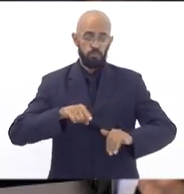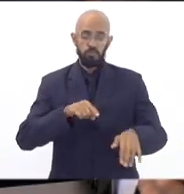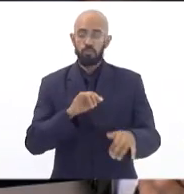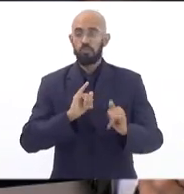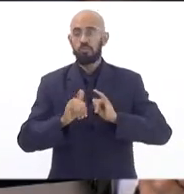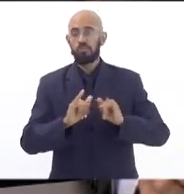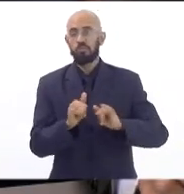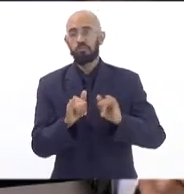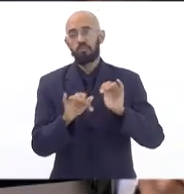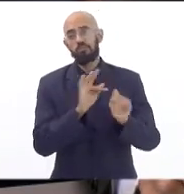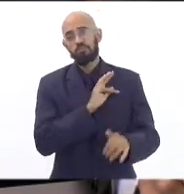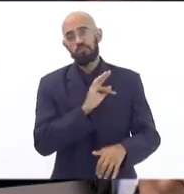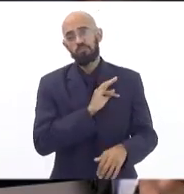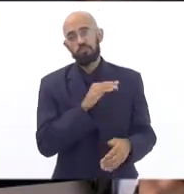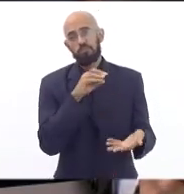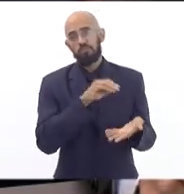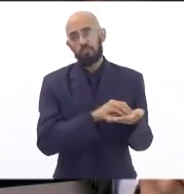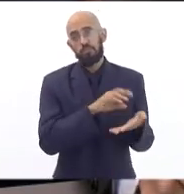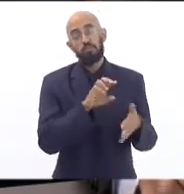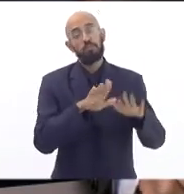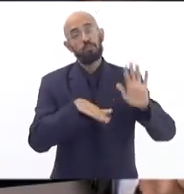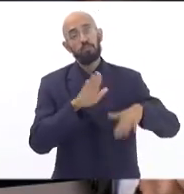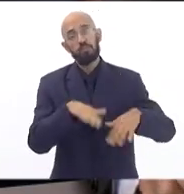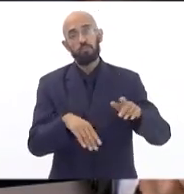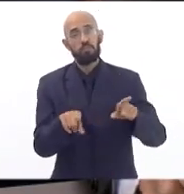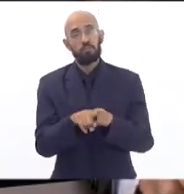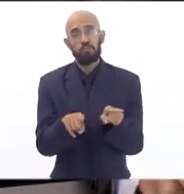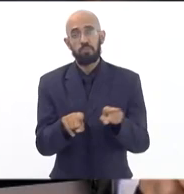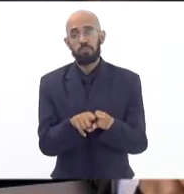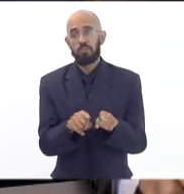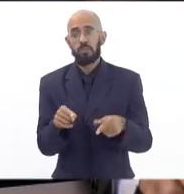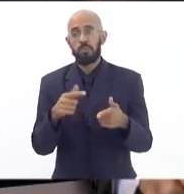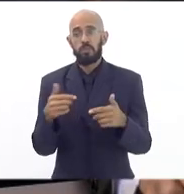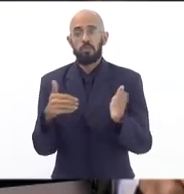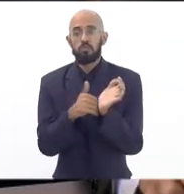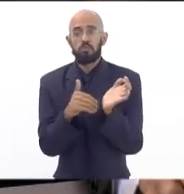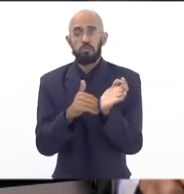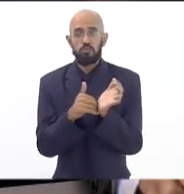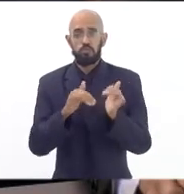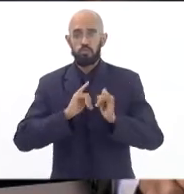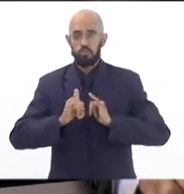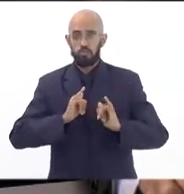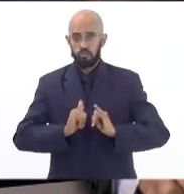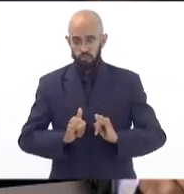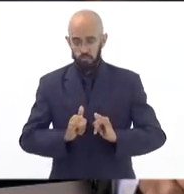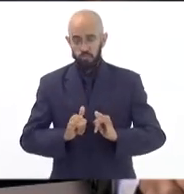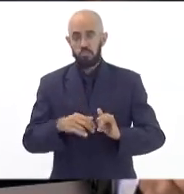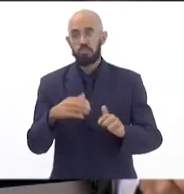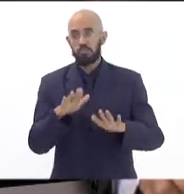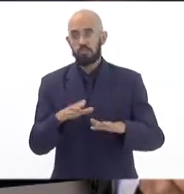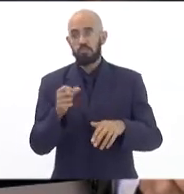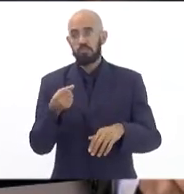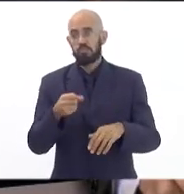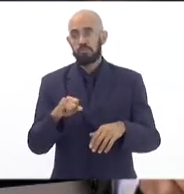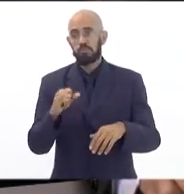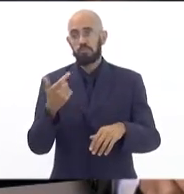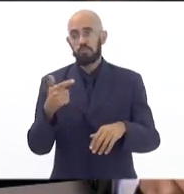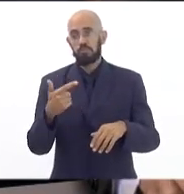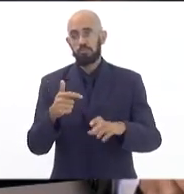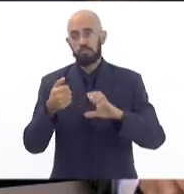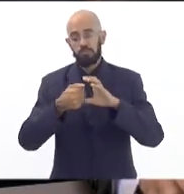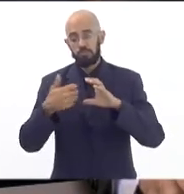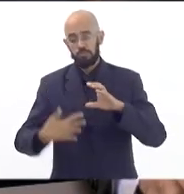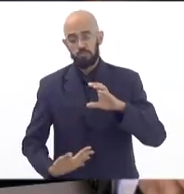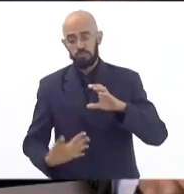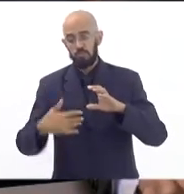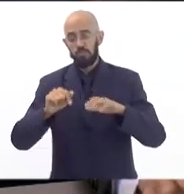ele vai estar numa peça sigilosa dentro do inquérito Então a partir do momento que ele não foi categorizado inicialmente na tabela por isso que